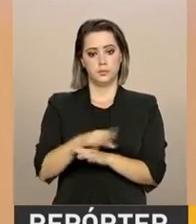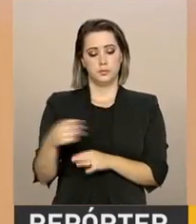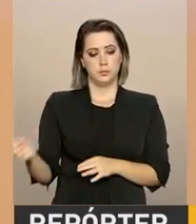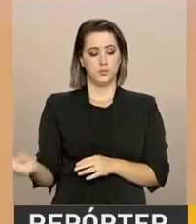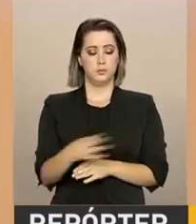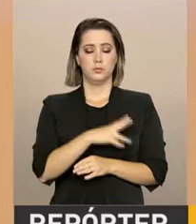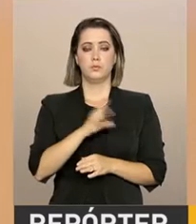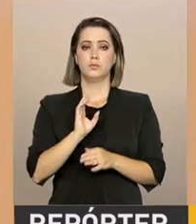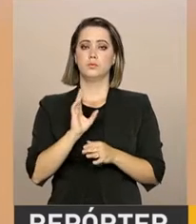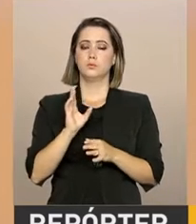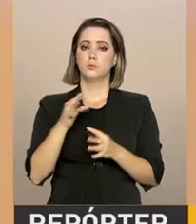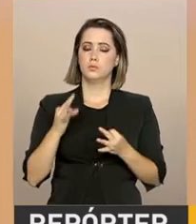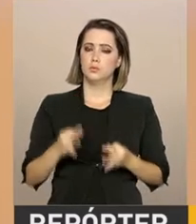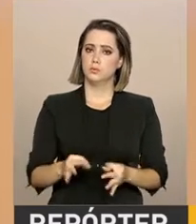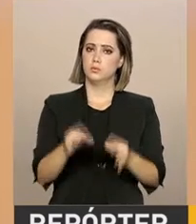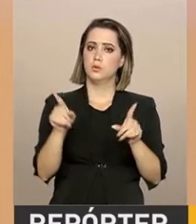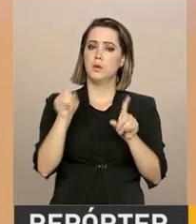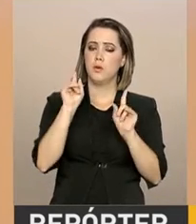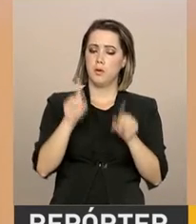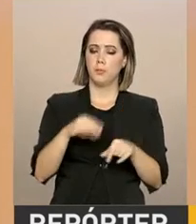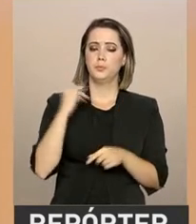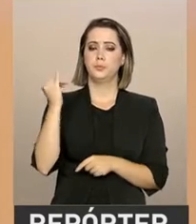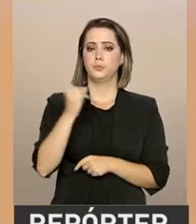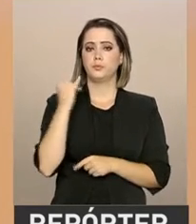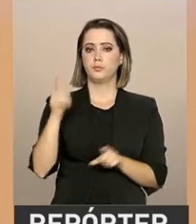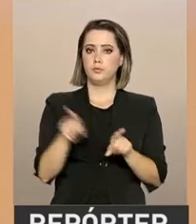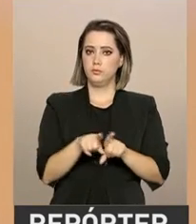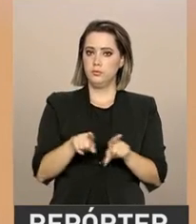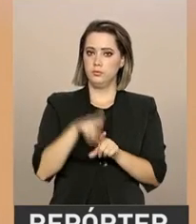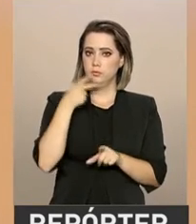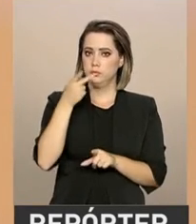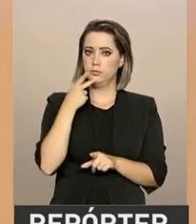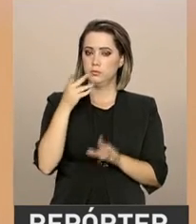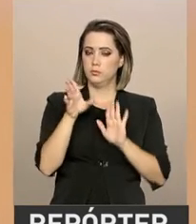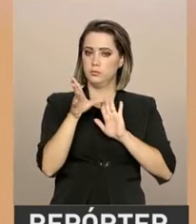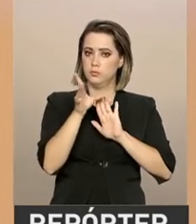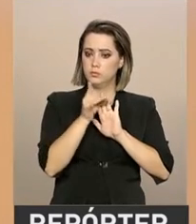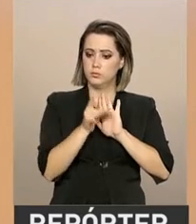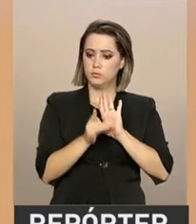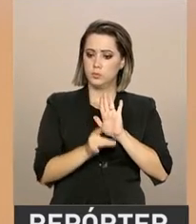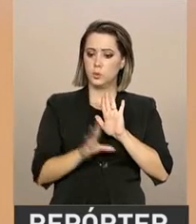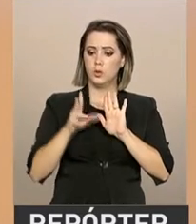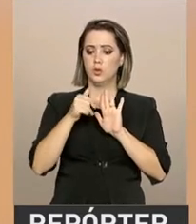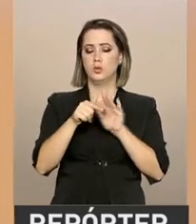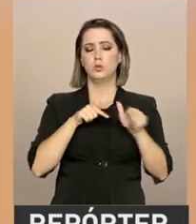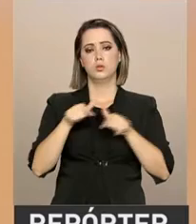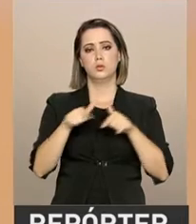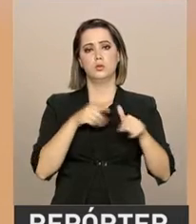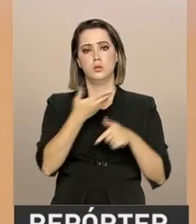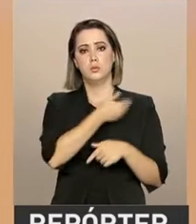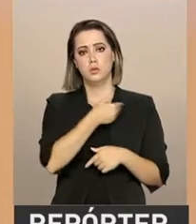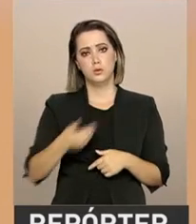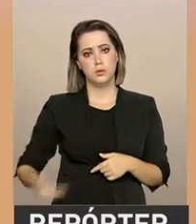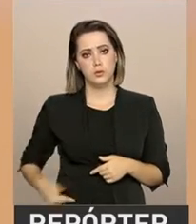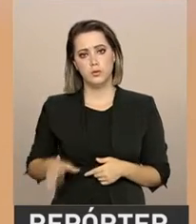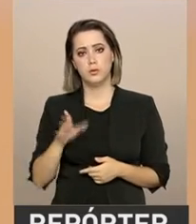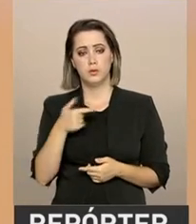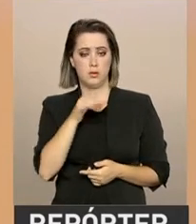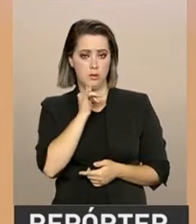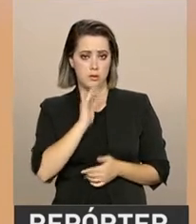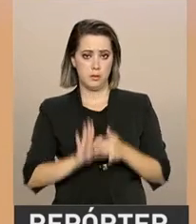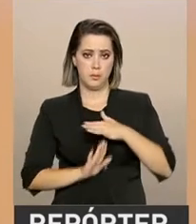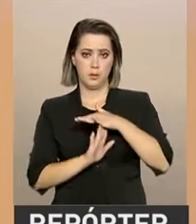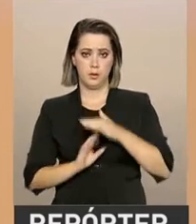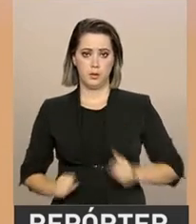das empresas é fundamental e também reafirmou a importância das medidas apresentadas pelo governo, algumas já em vigor, como o limite dos